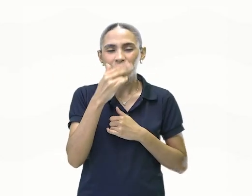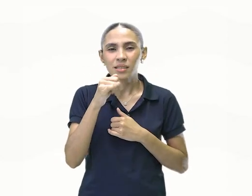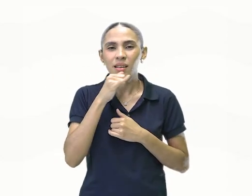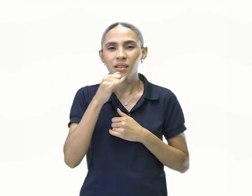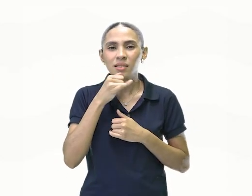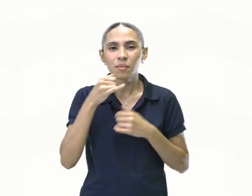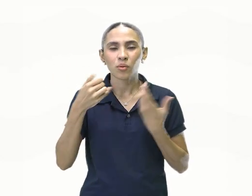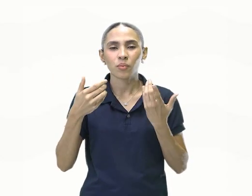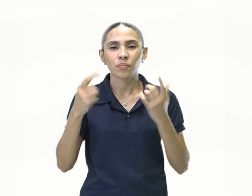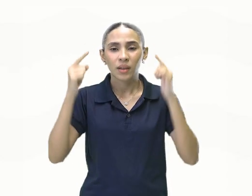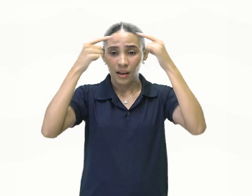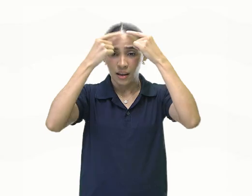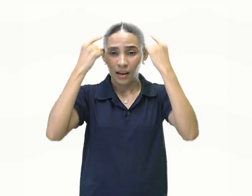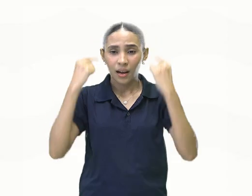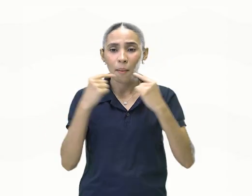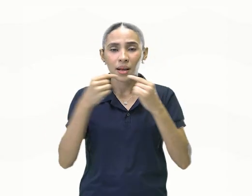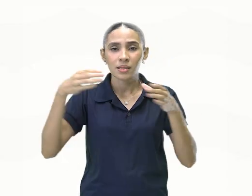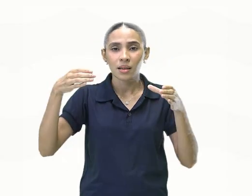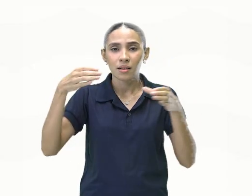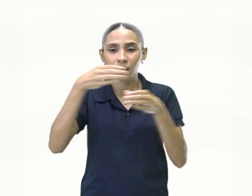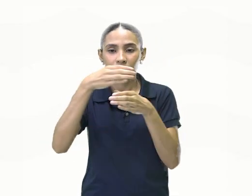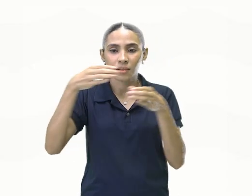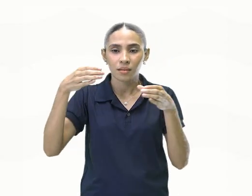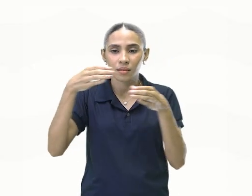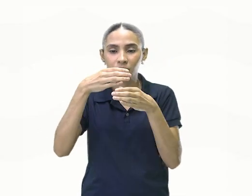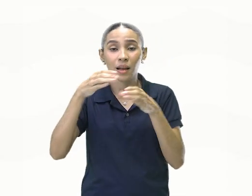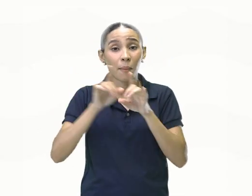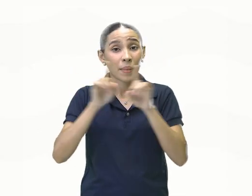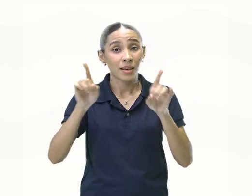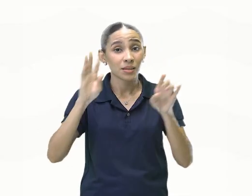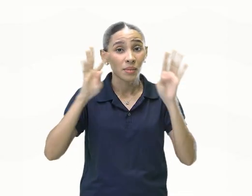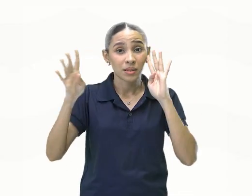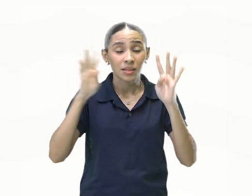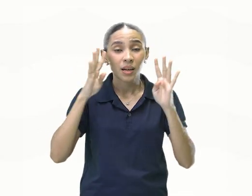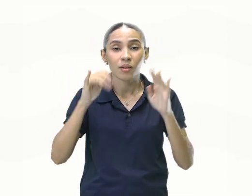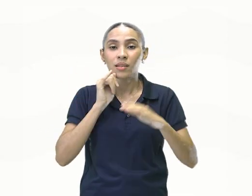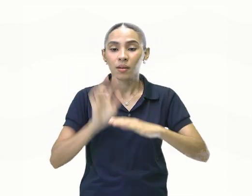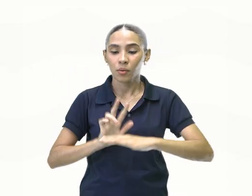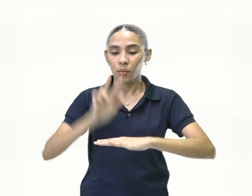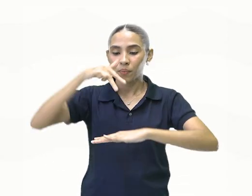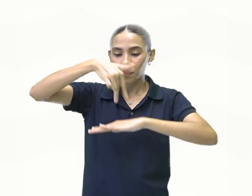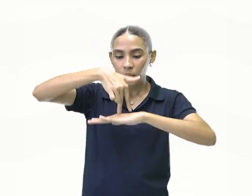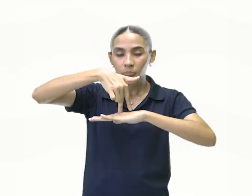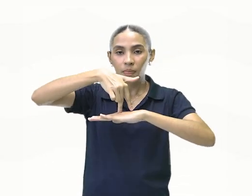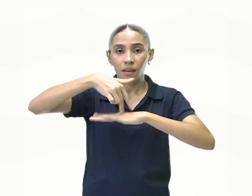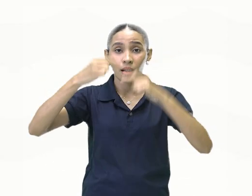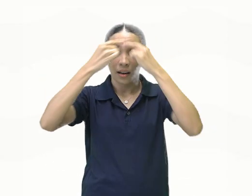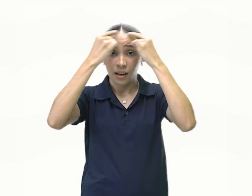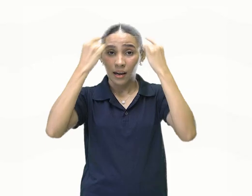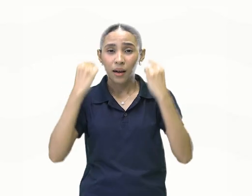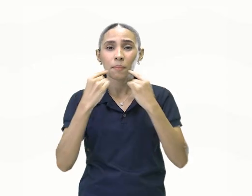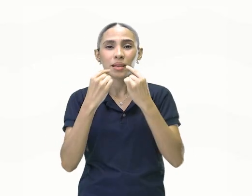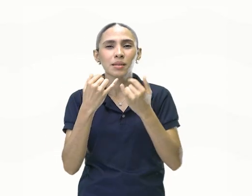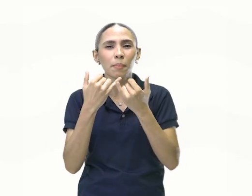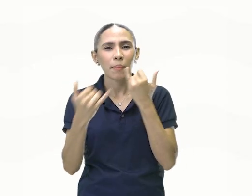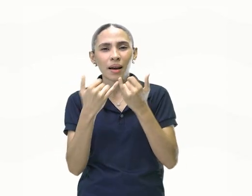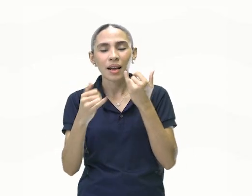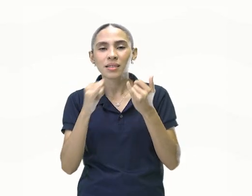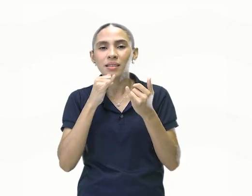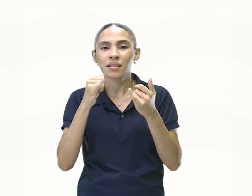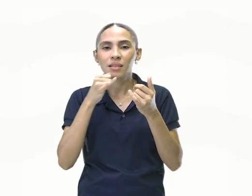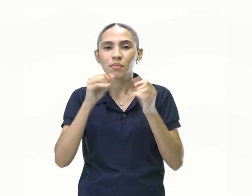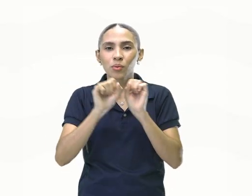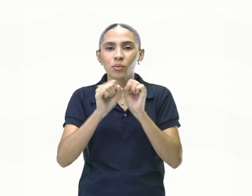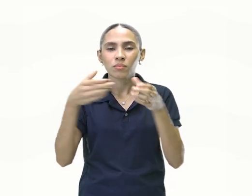está sem a cabeça, só que é uma ilusão, ela está ali com a cabeça dela, só que você percebe